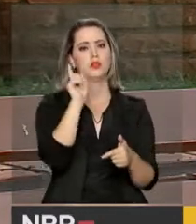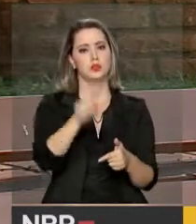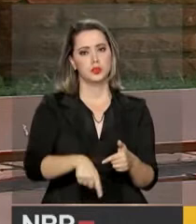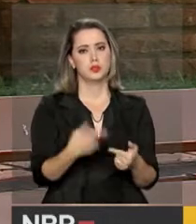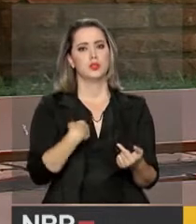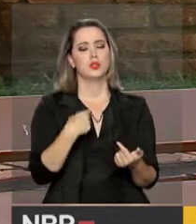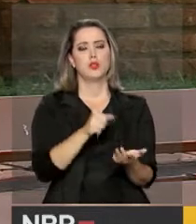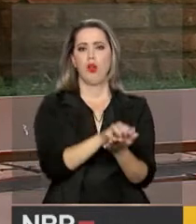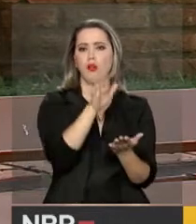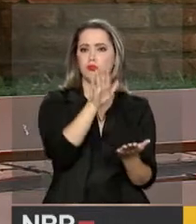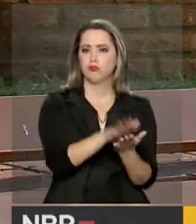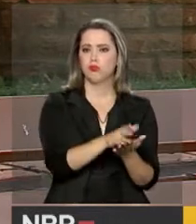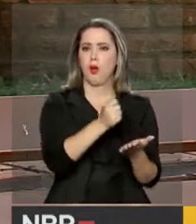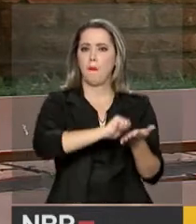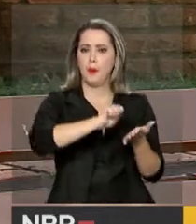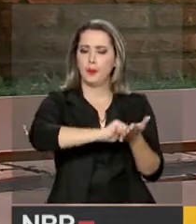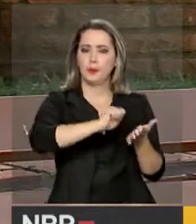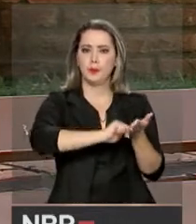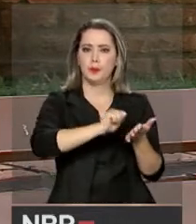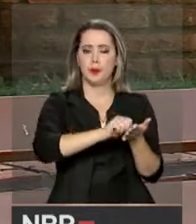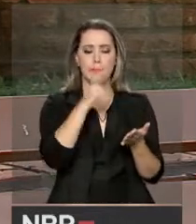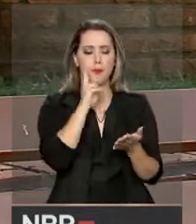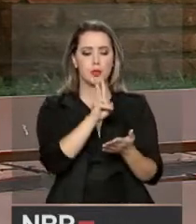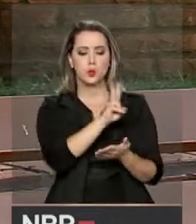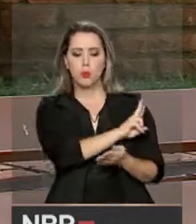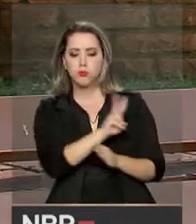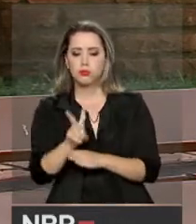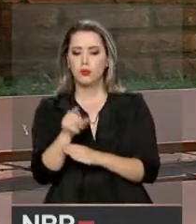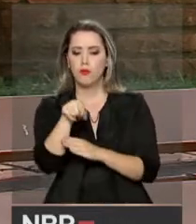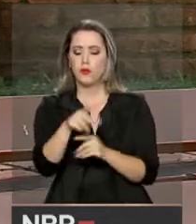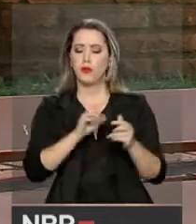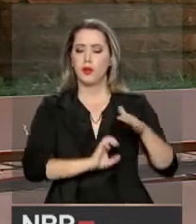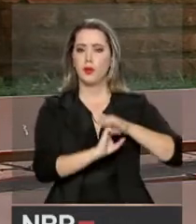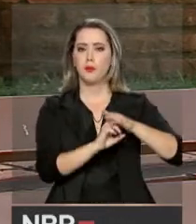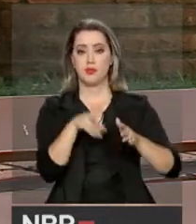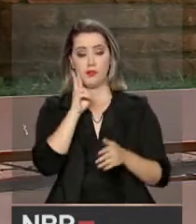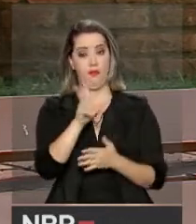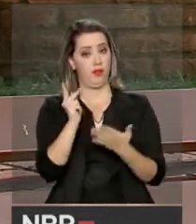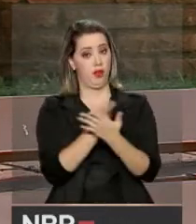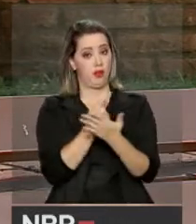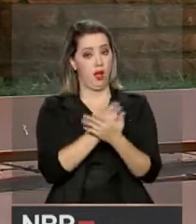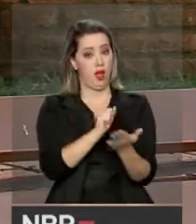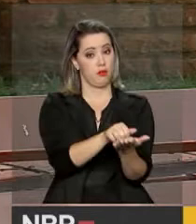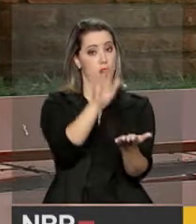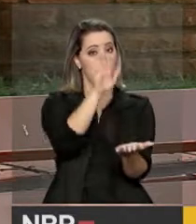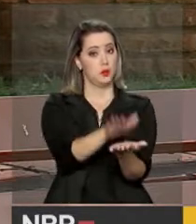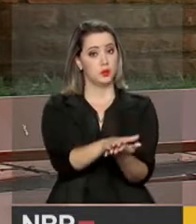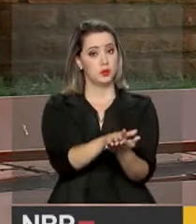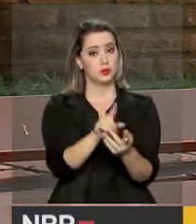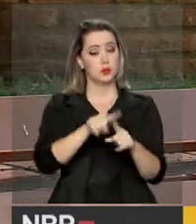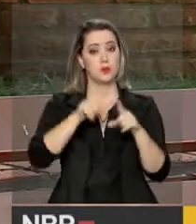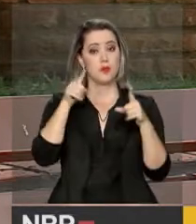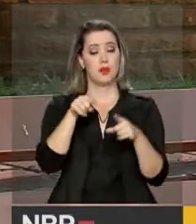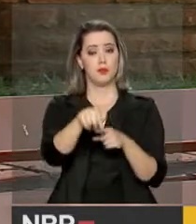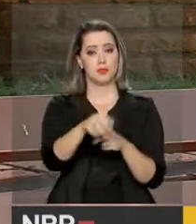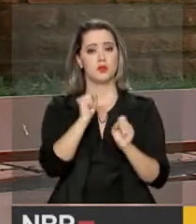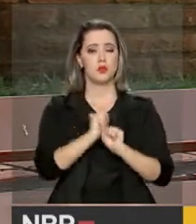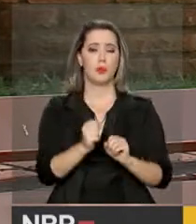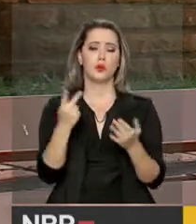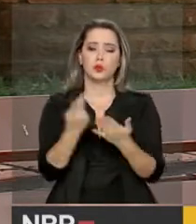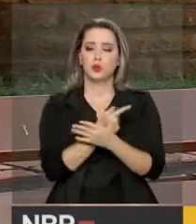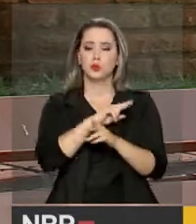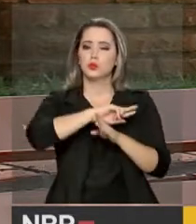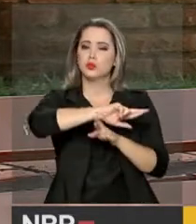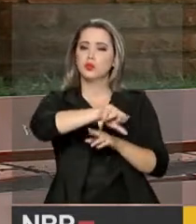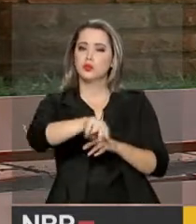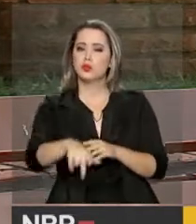os autos de infrações registrados pelos fiscais quando eles vão às empresas. Só que essa negligência ela pode gerar